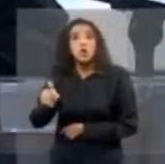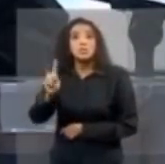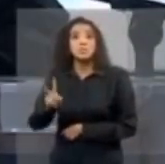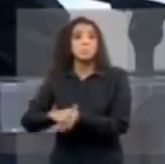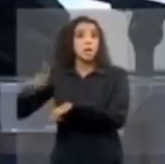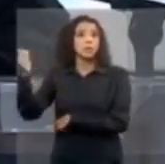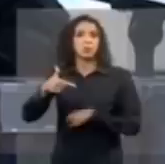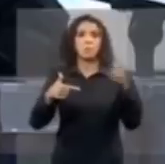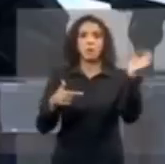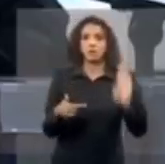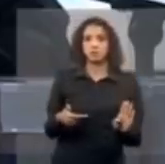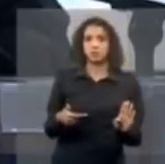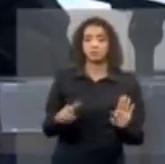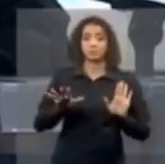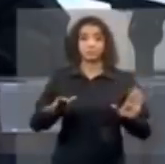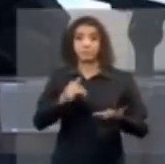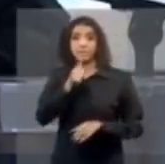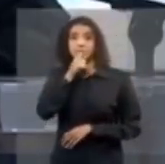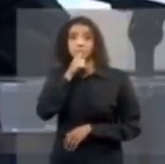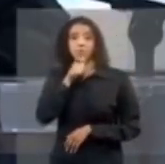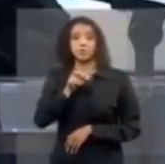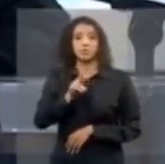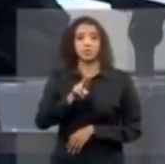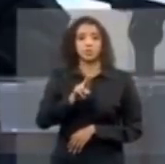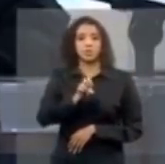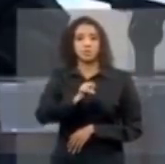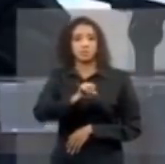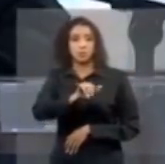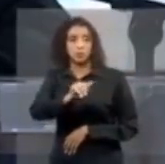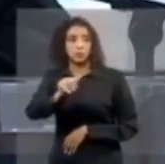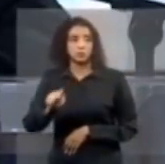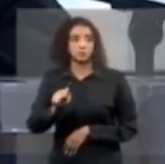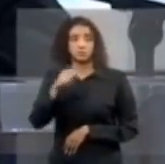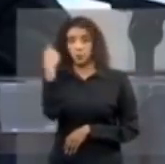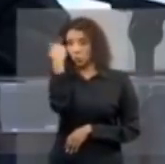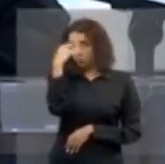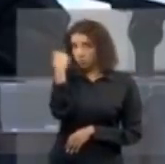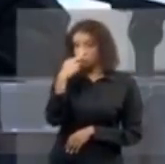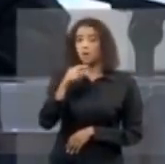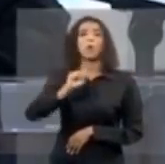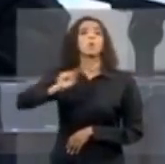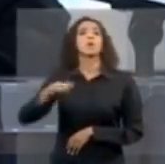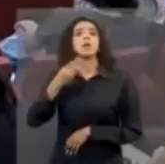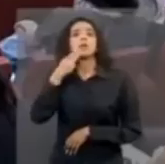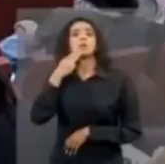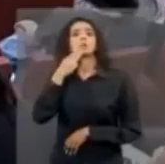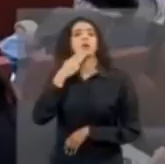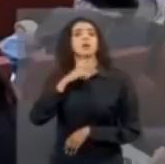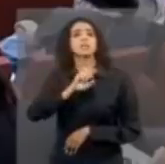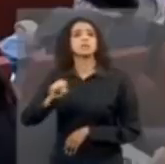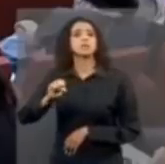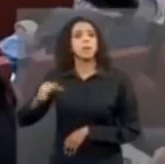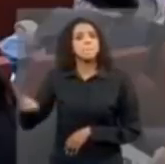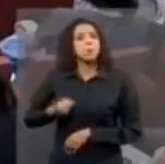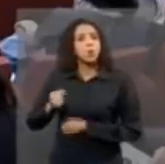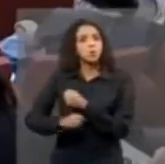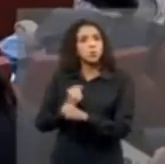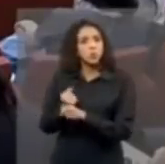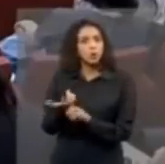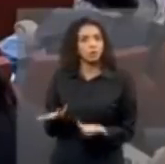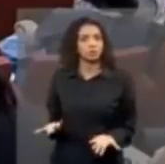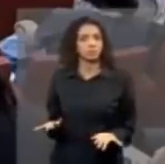vezes o número do Brasil. A Rússia possui 140 milhões de habitantes e 1 milhão e meio de abortos por ano, isto é,